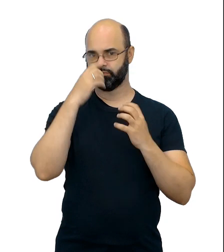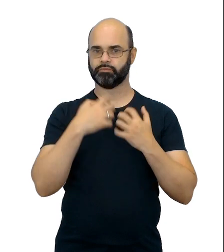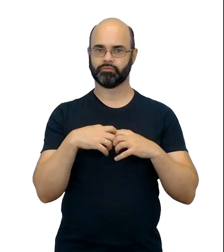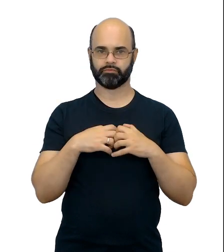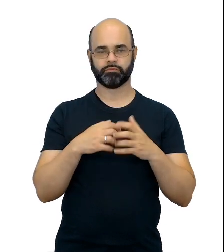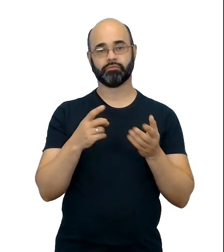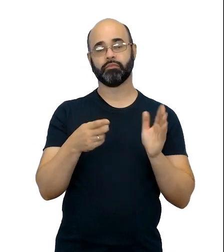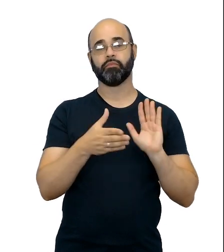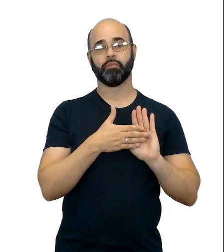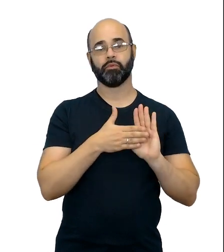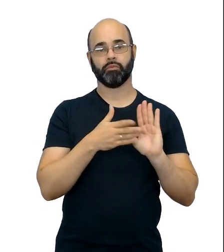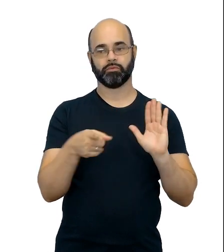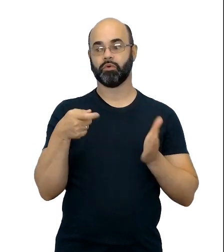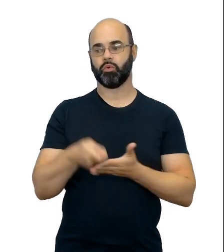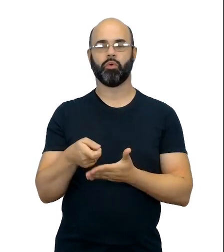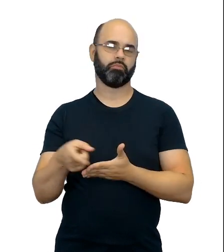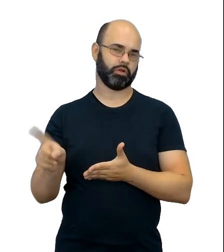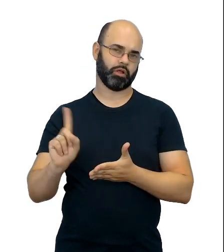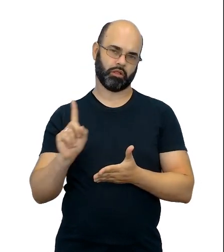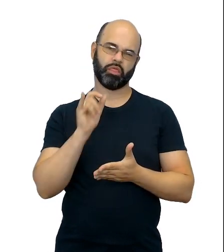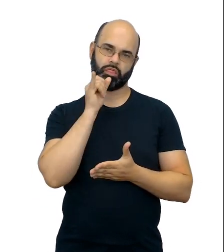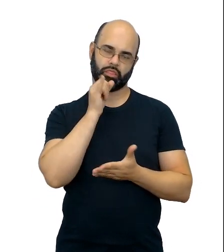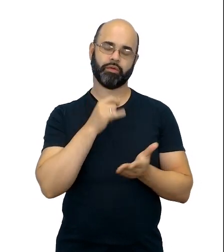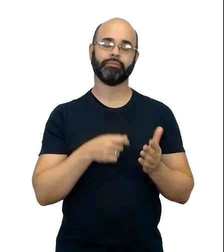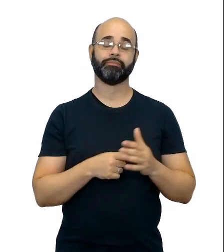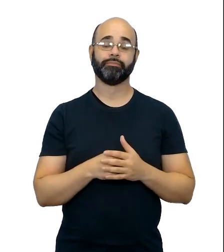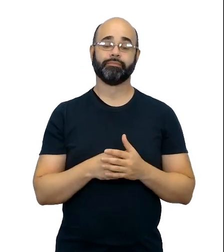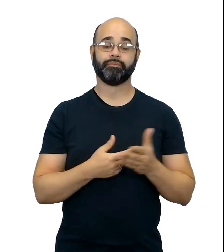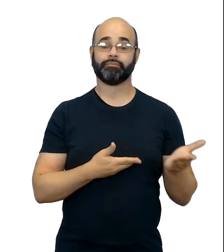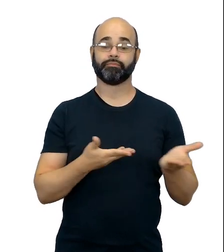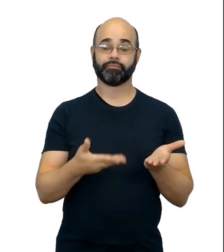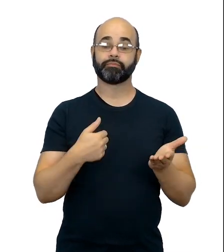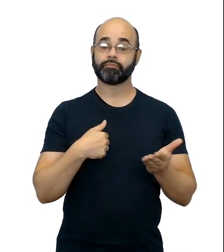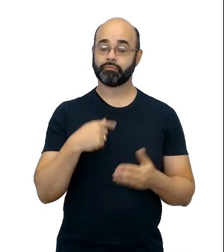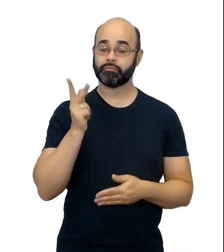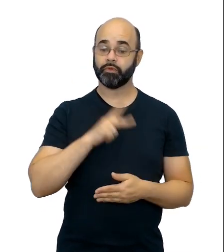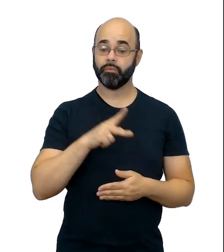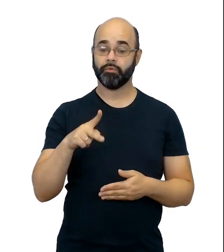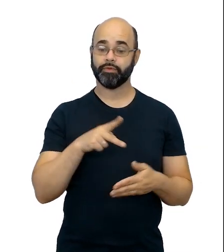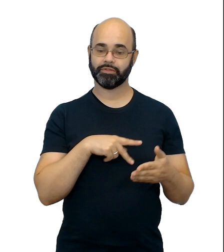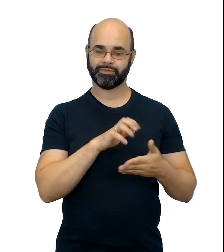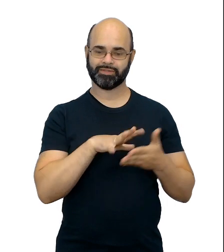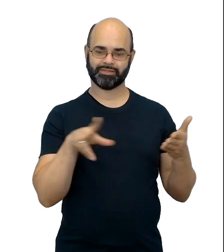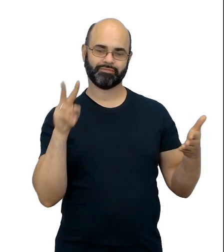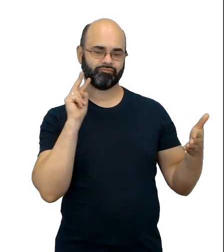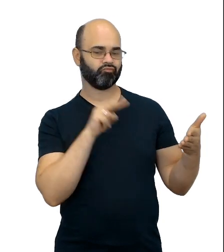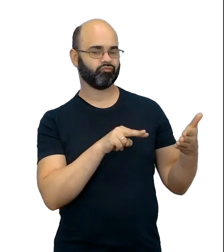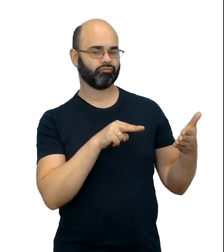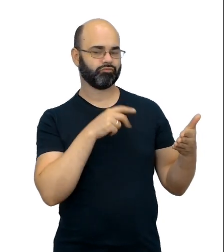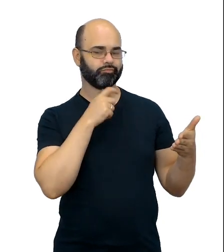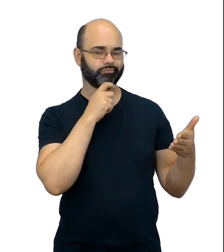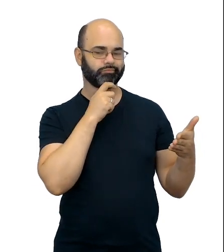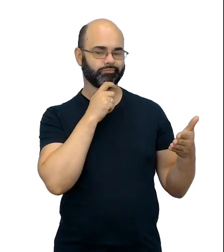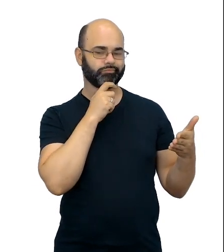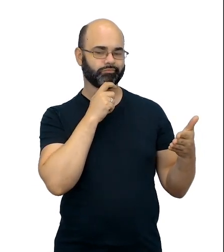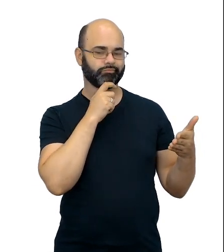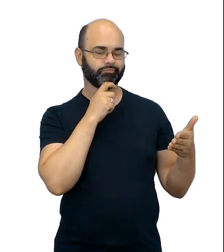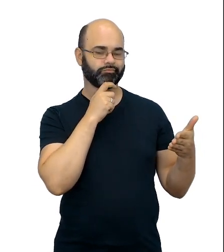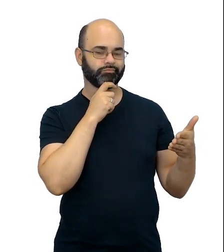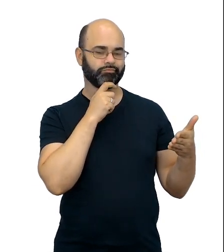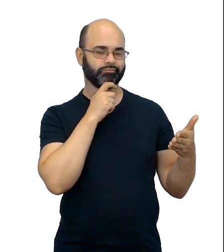Está proposto no material. Eu, professor, vou olhar para essa atividade. Essa atividade, ela